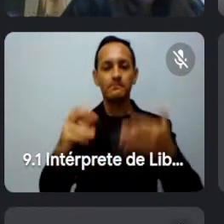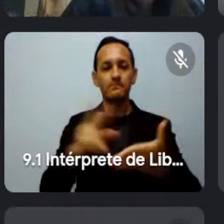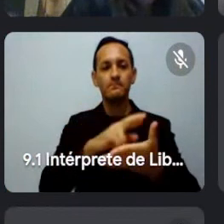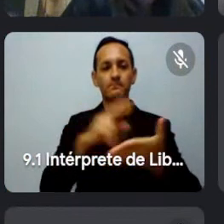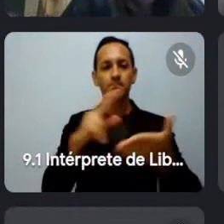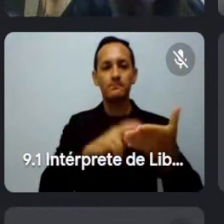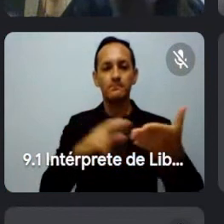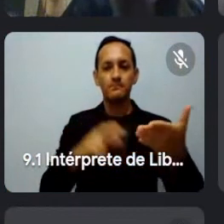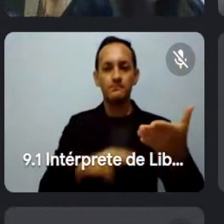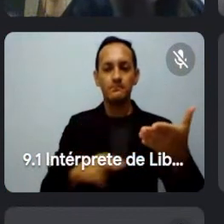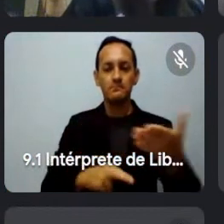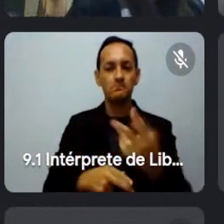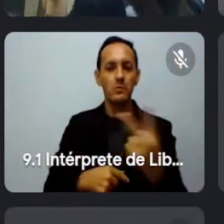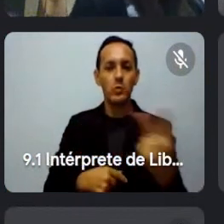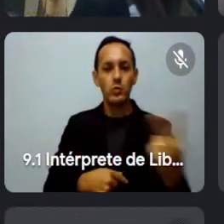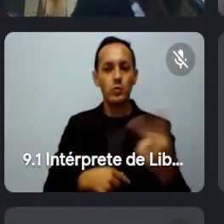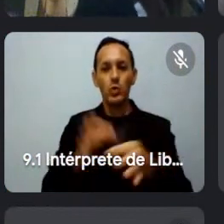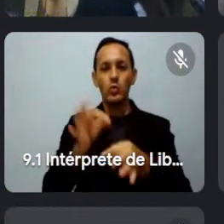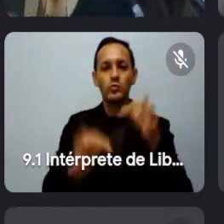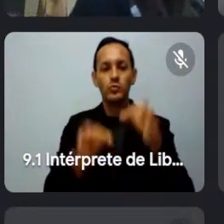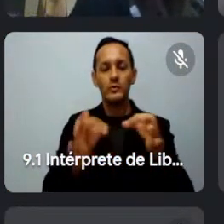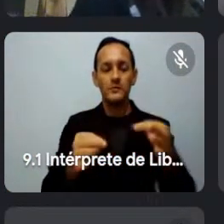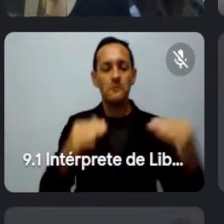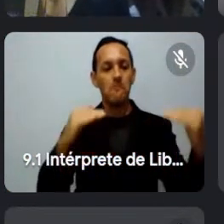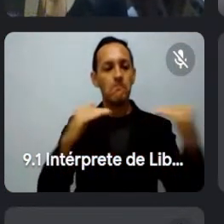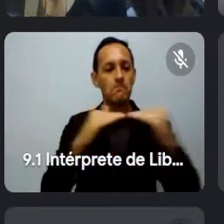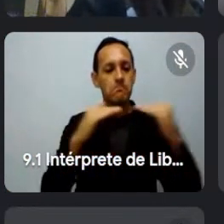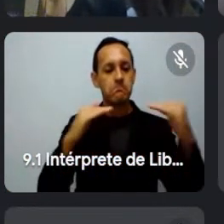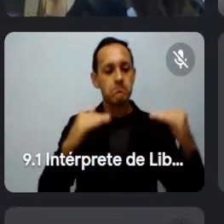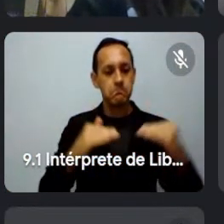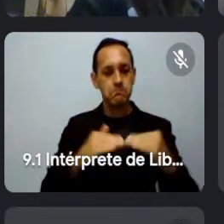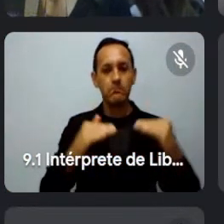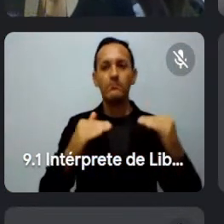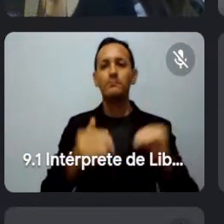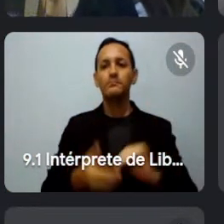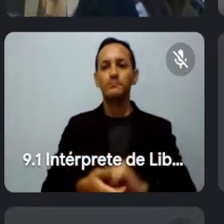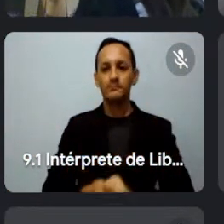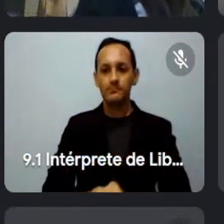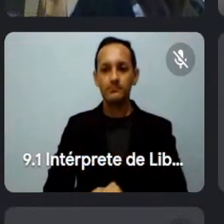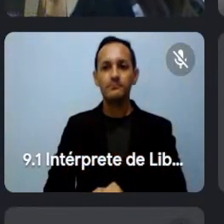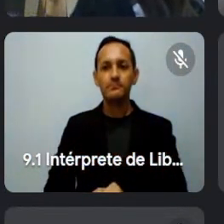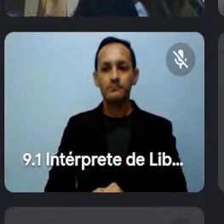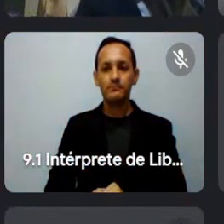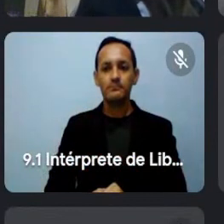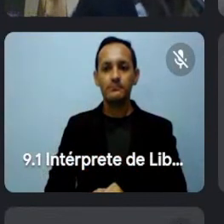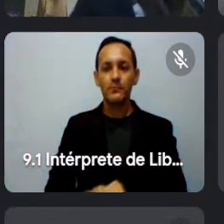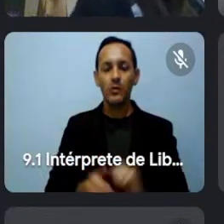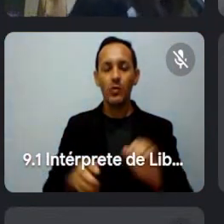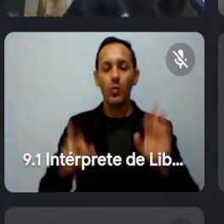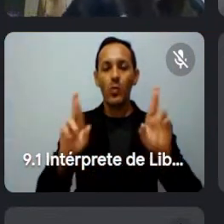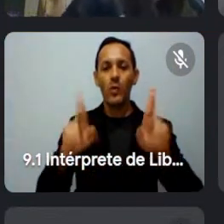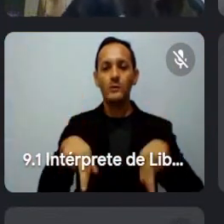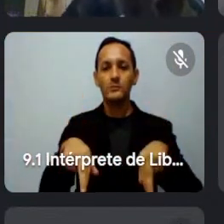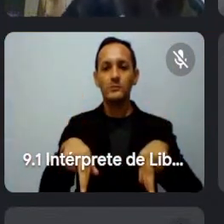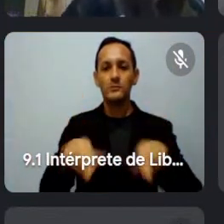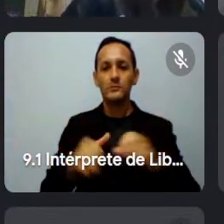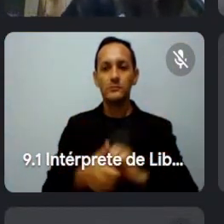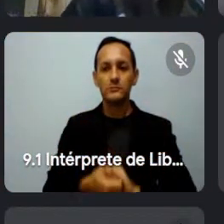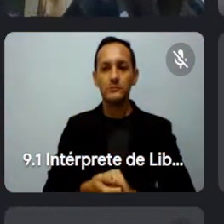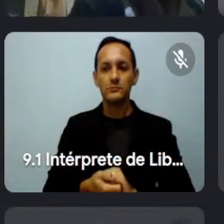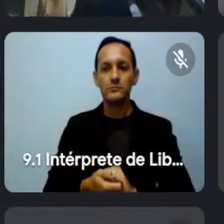eo revisor José mais membros para proclamar Então resultado